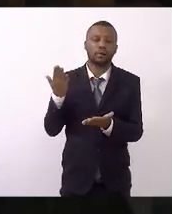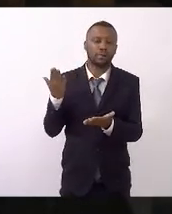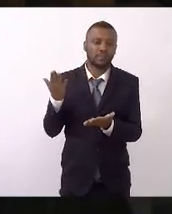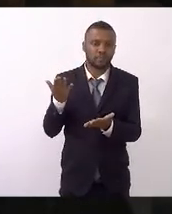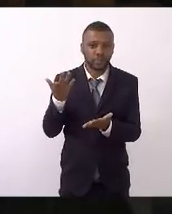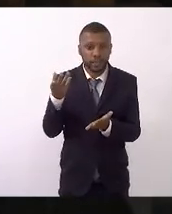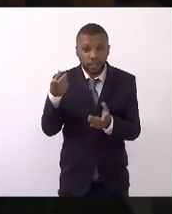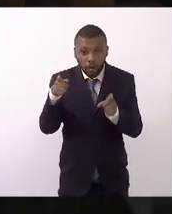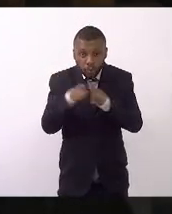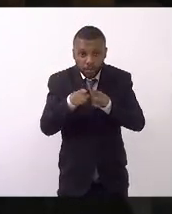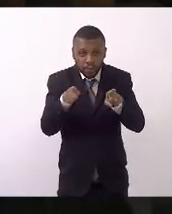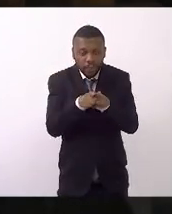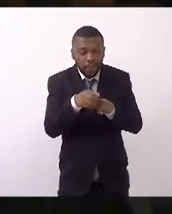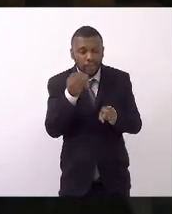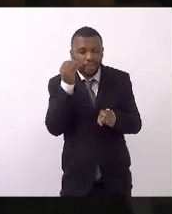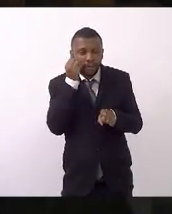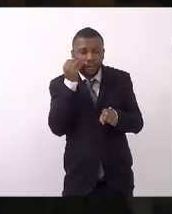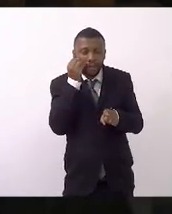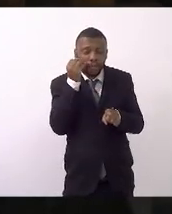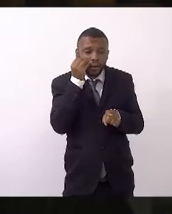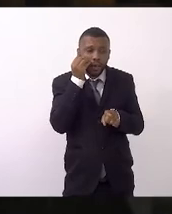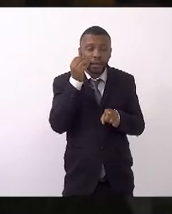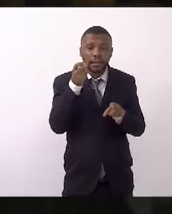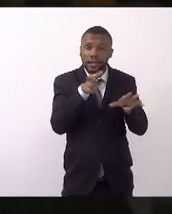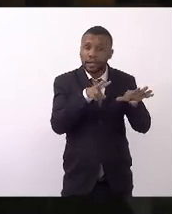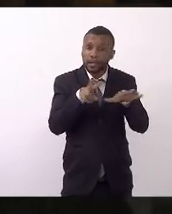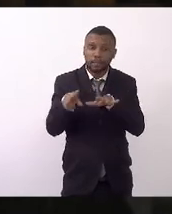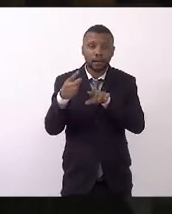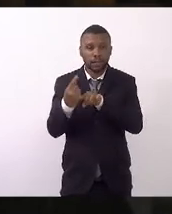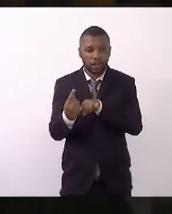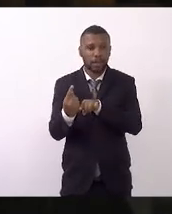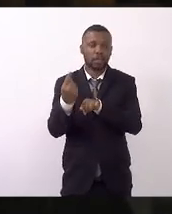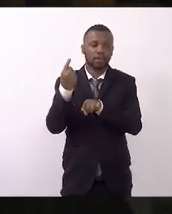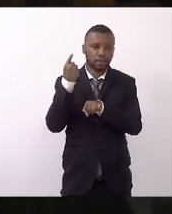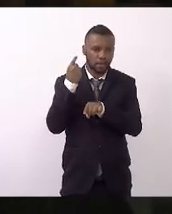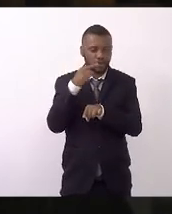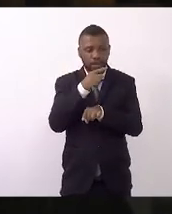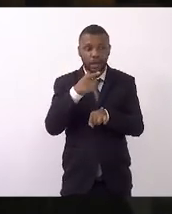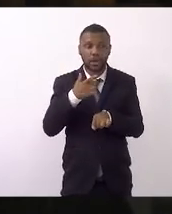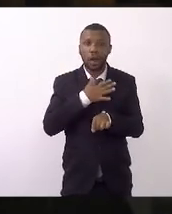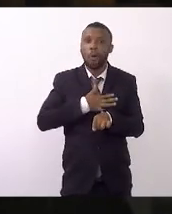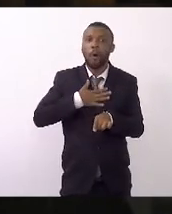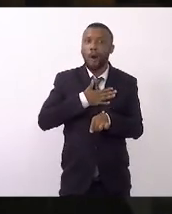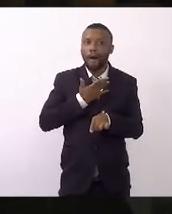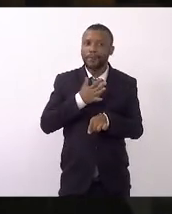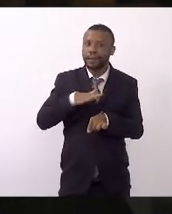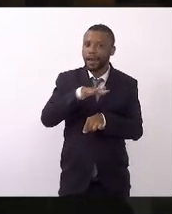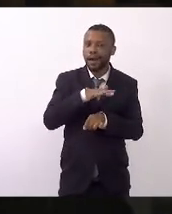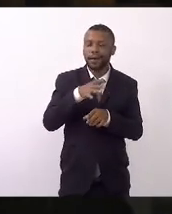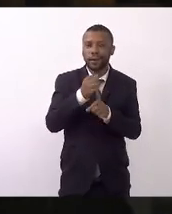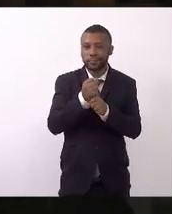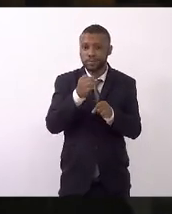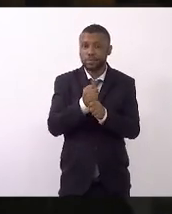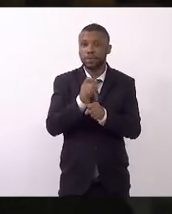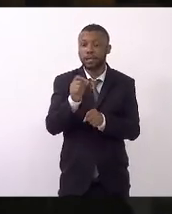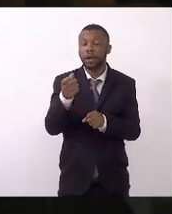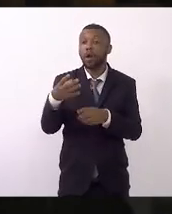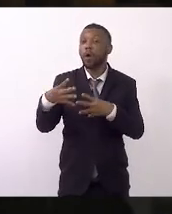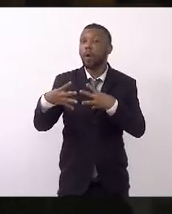verifiquei, a semana retrasada, deputado Ratinho, o senhor que gosta de número, que o caixa do